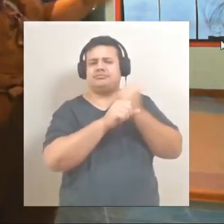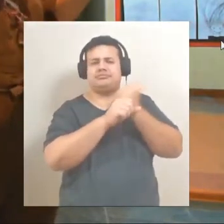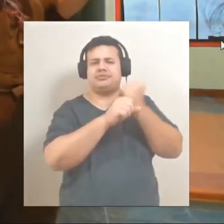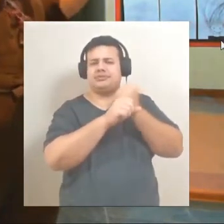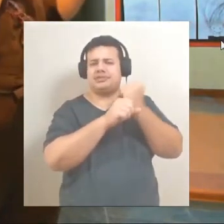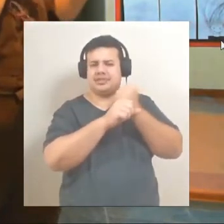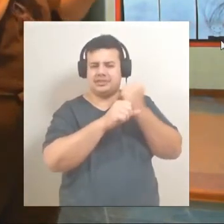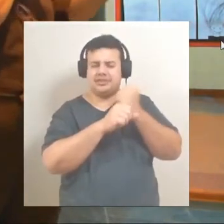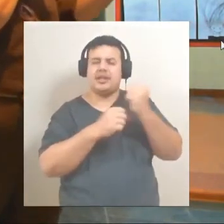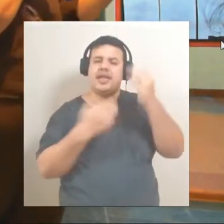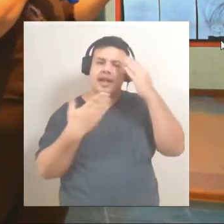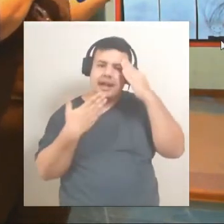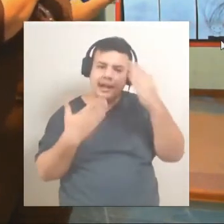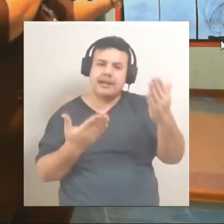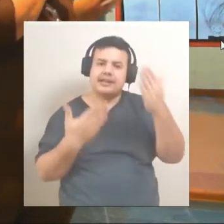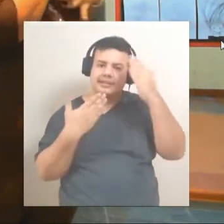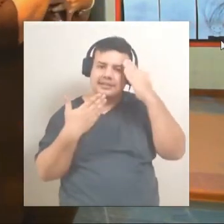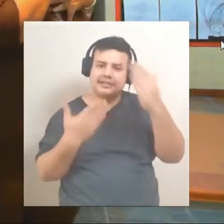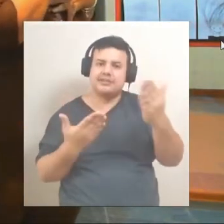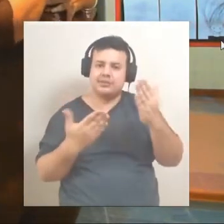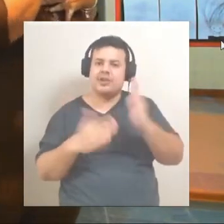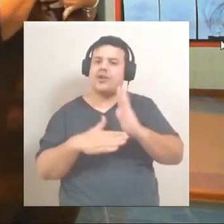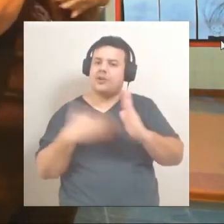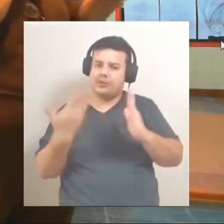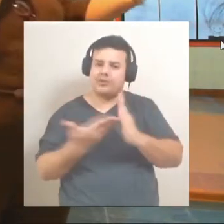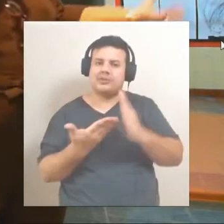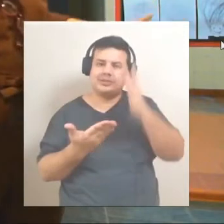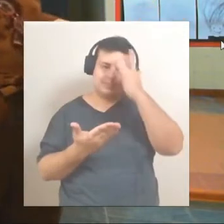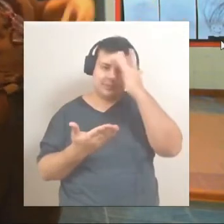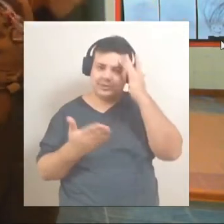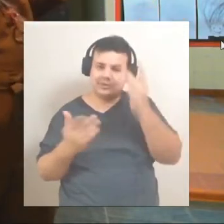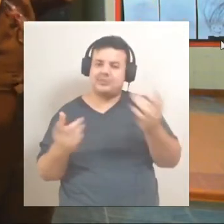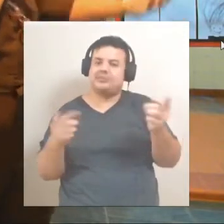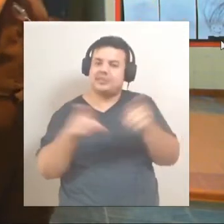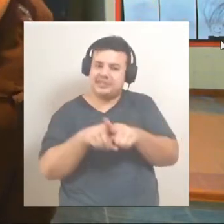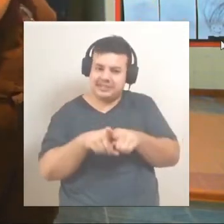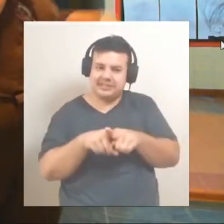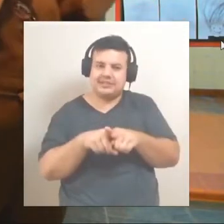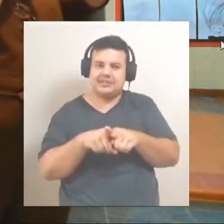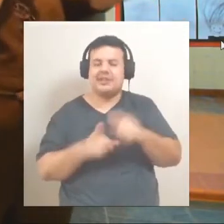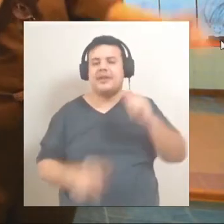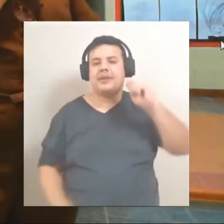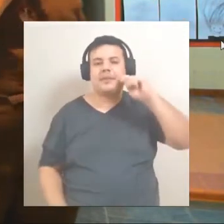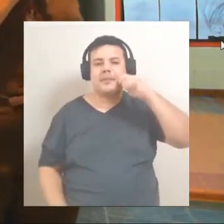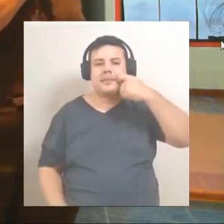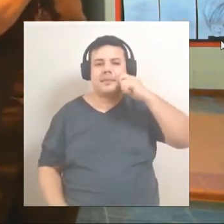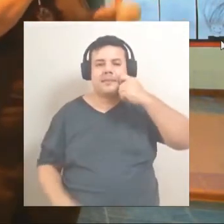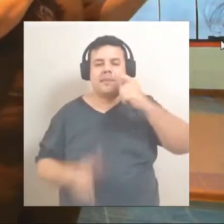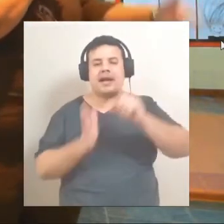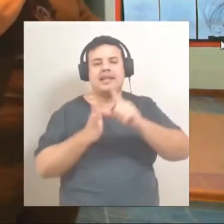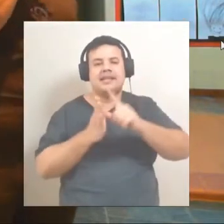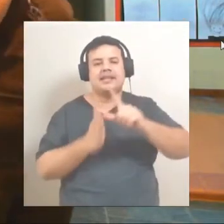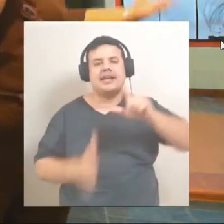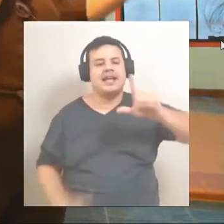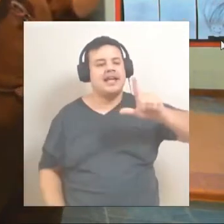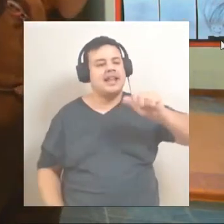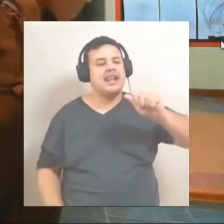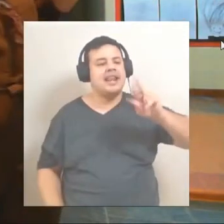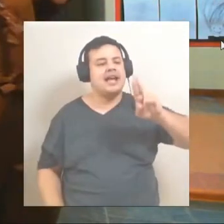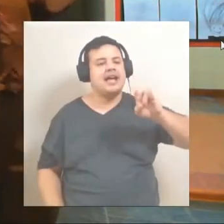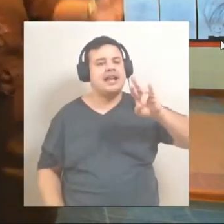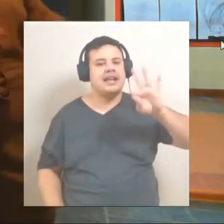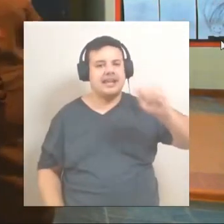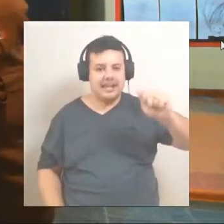gratidão a todos os meus parceiros daqui, que eu chamo de parceiro, né, que é a Padaria Lareira, meu amigo aqui do Tem no